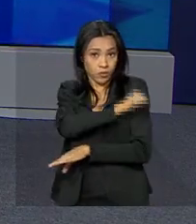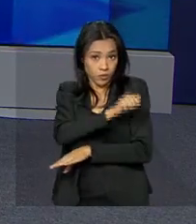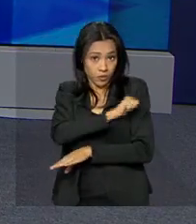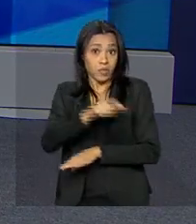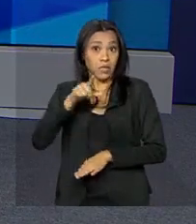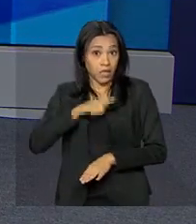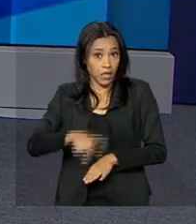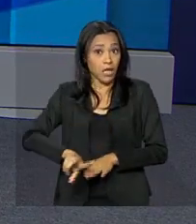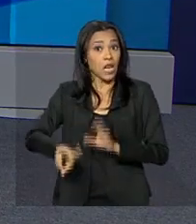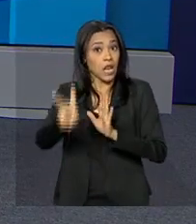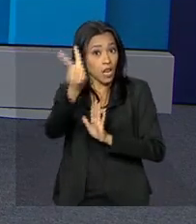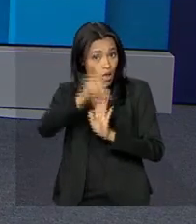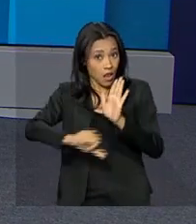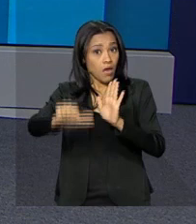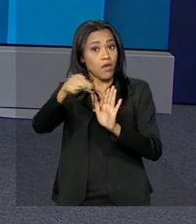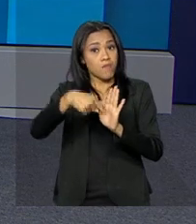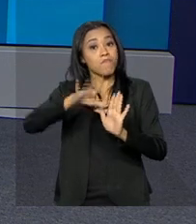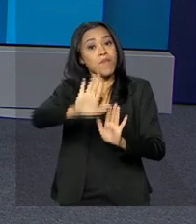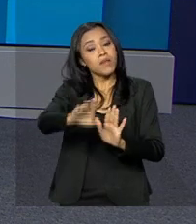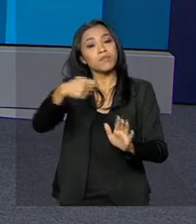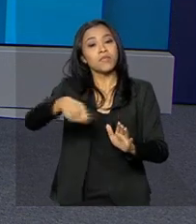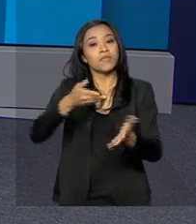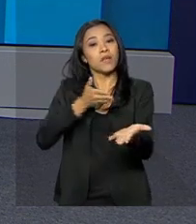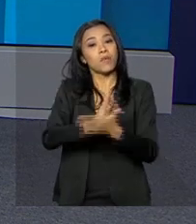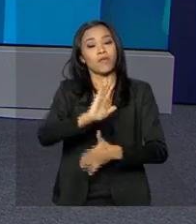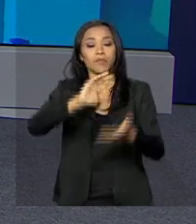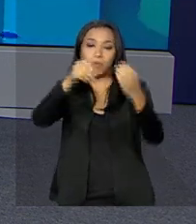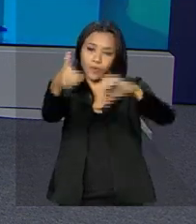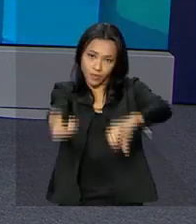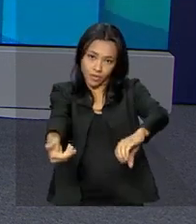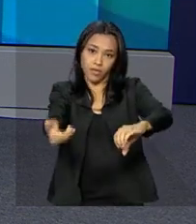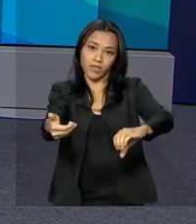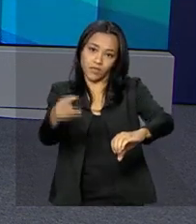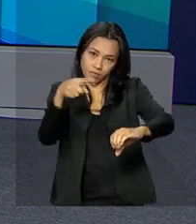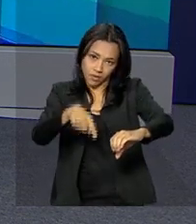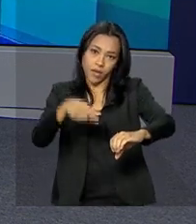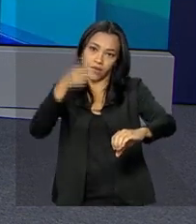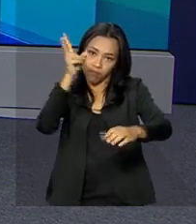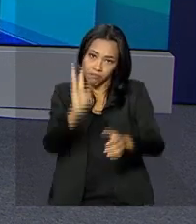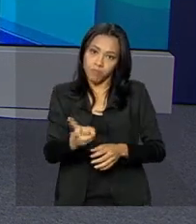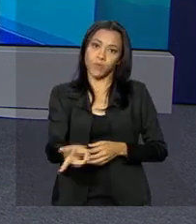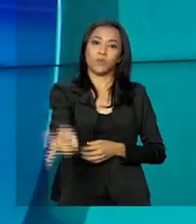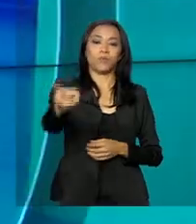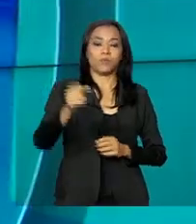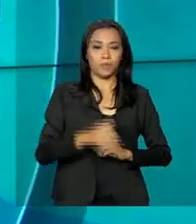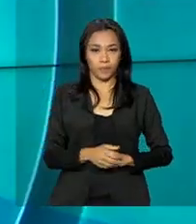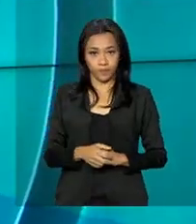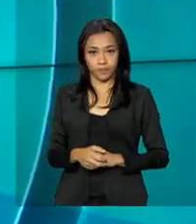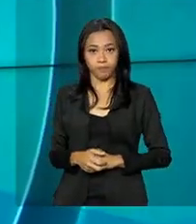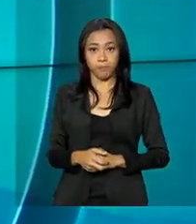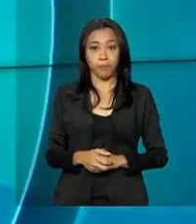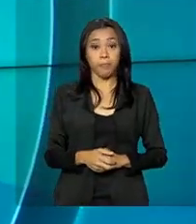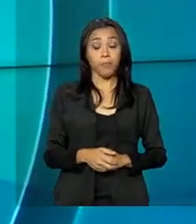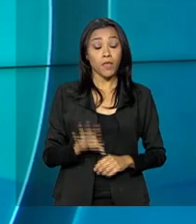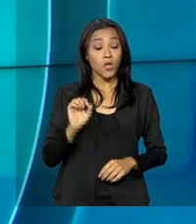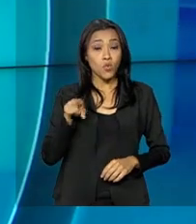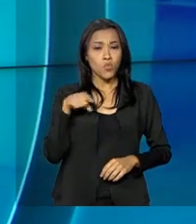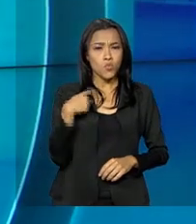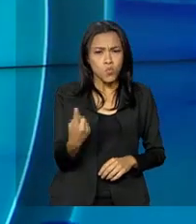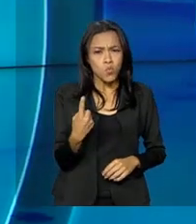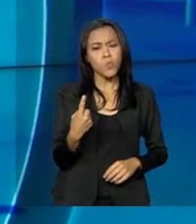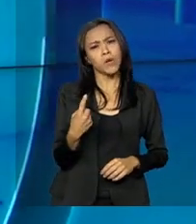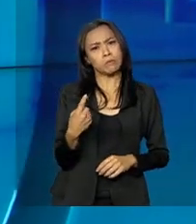força de lei mas precisam ser aprovadas pelo congresso nacional para se tornarem definitivas uma das mais modernas